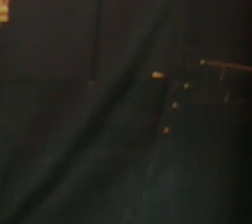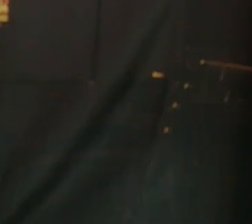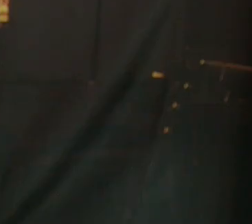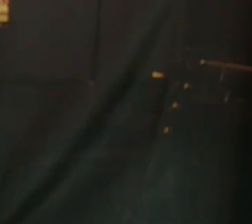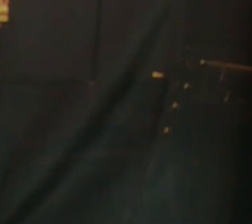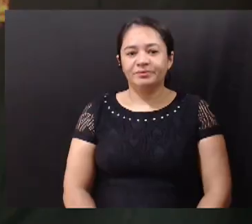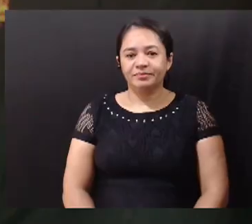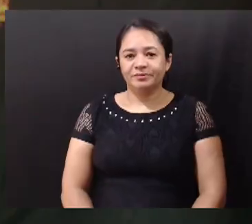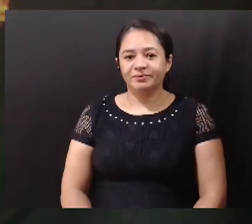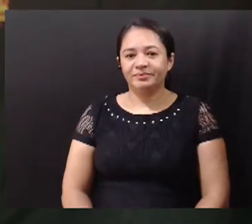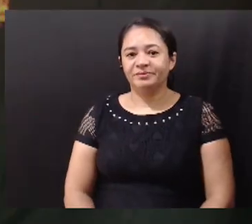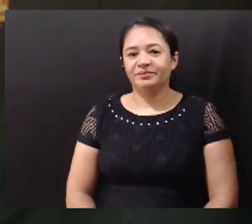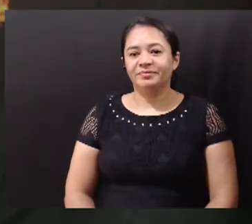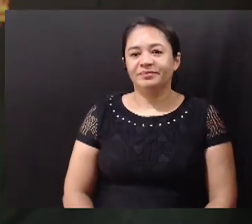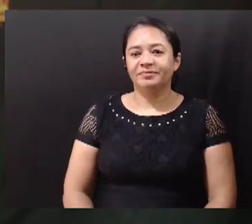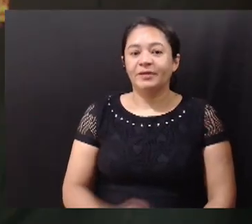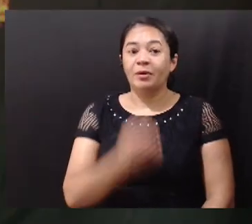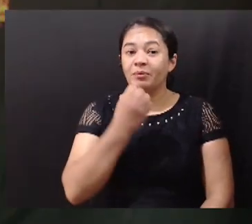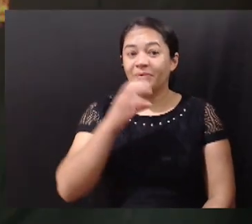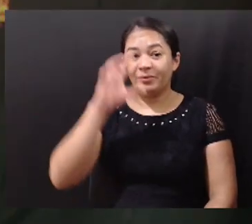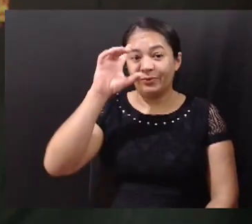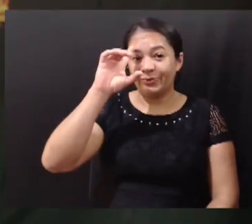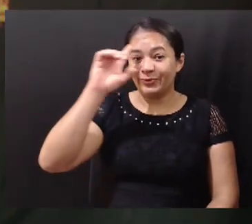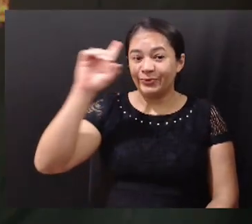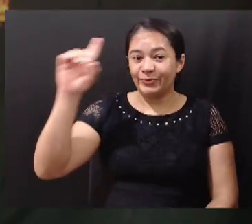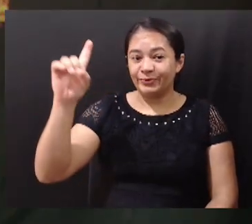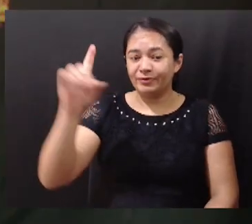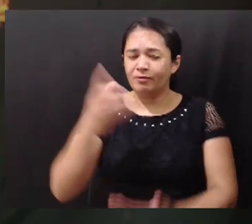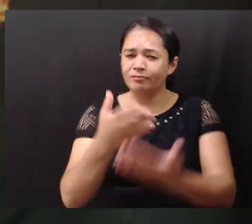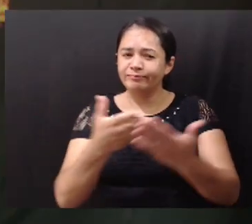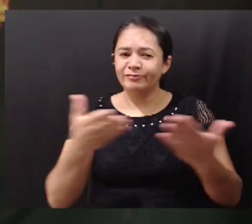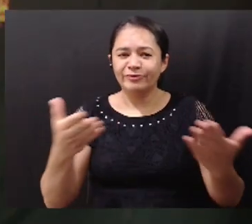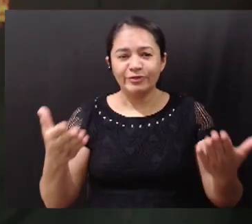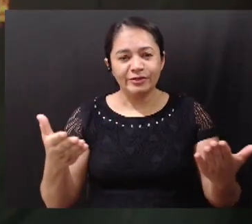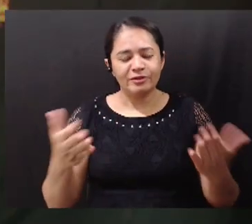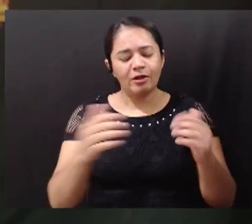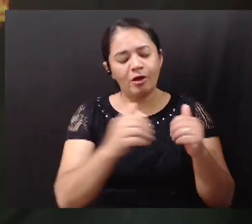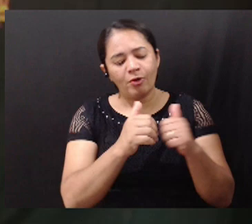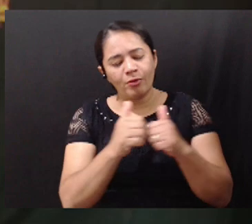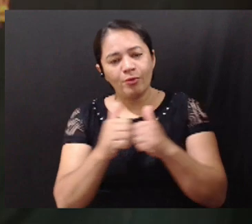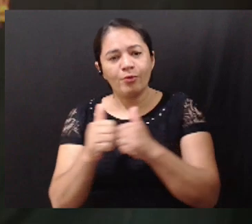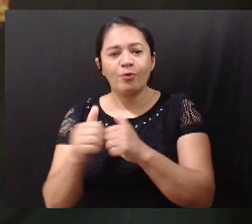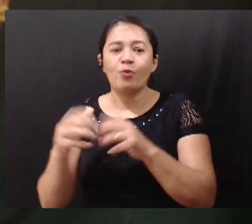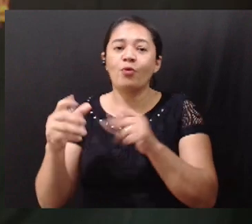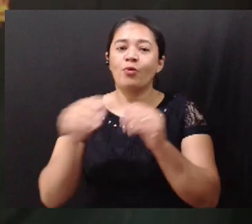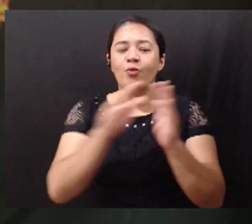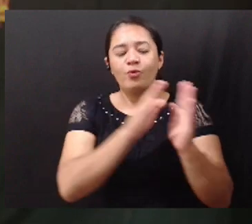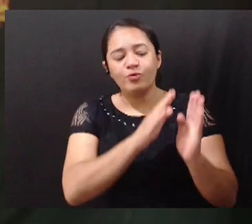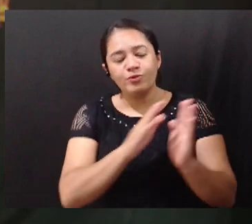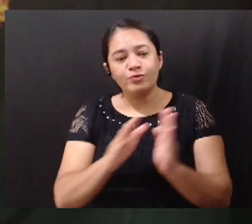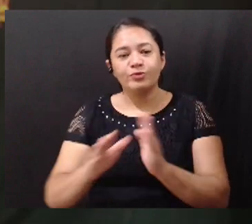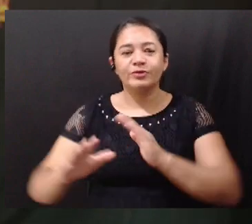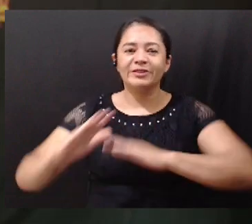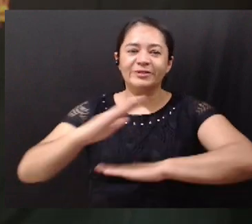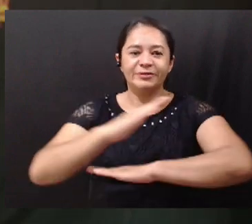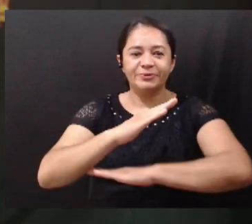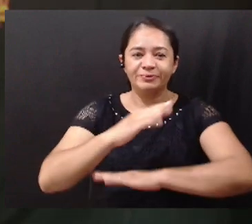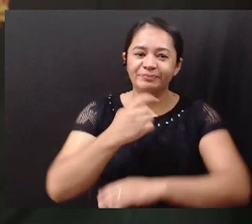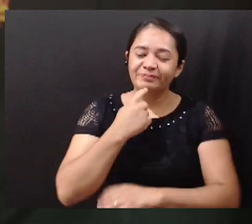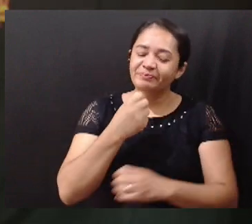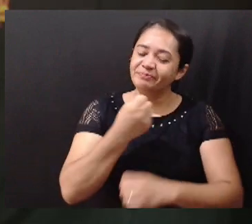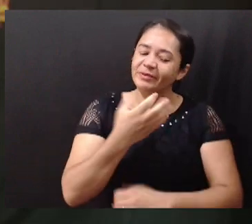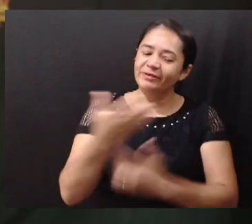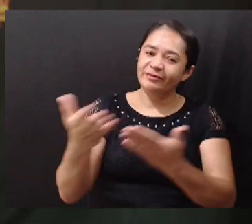Olá, muito bom dia para você que está aí, né, acompanhando a programação da TV Câmara Campinas. Seja bem-vindo a mais